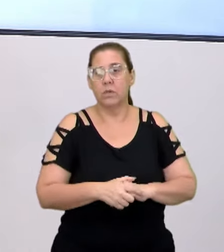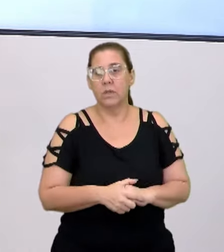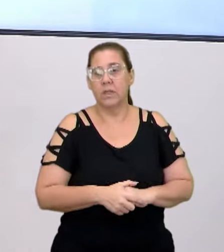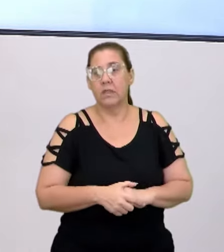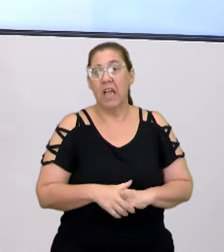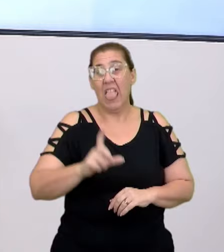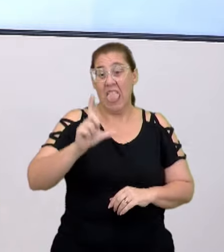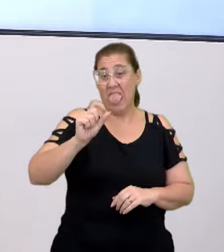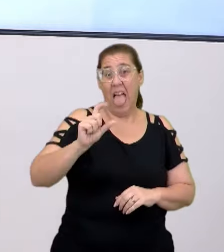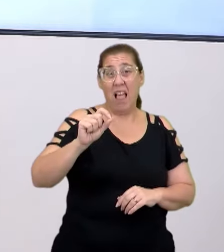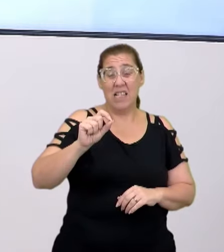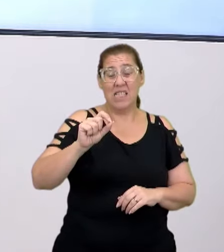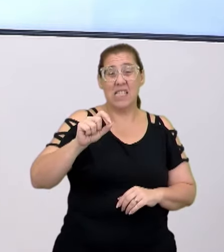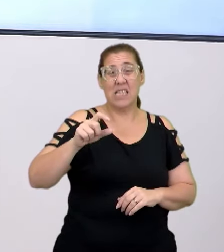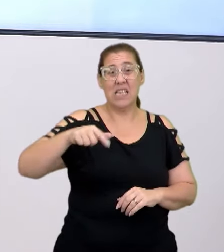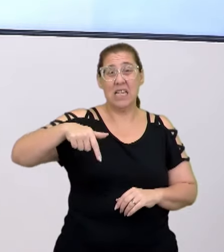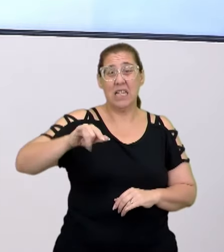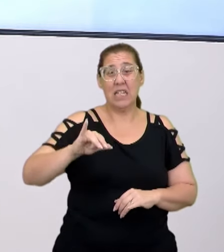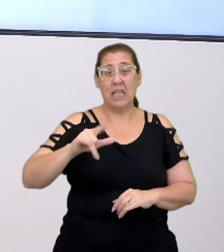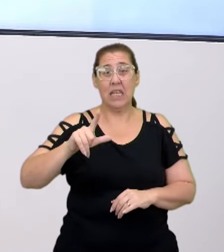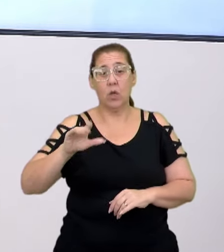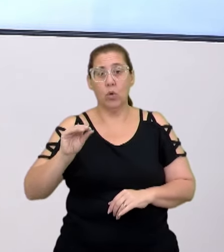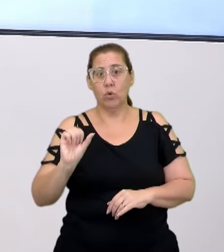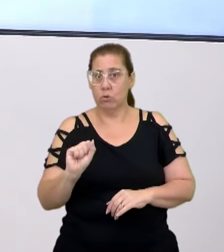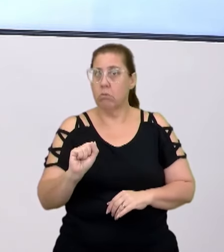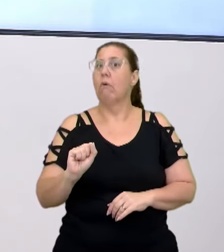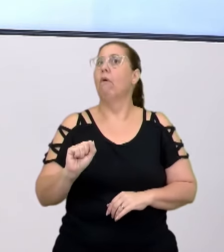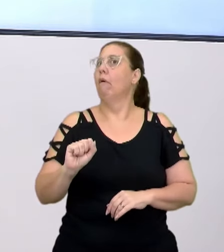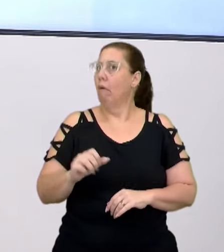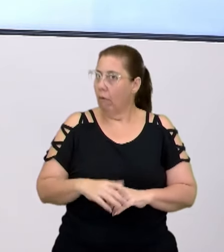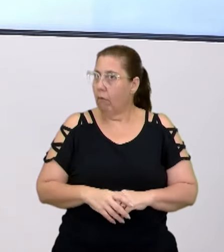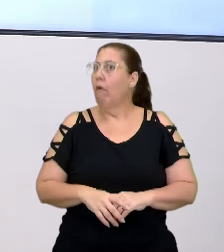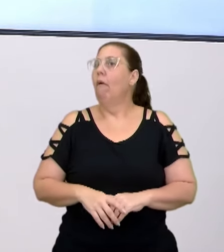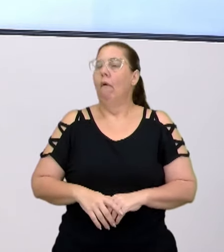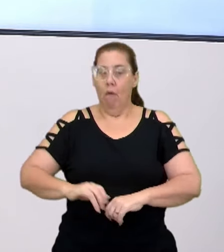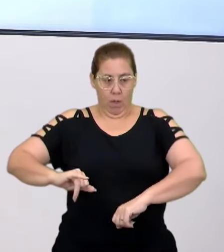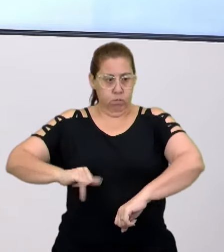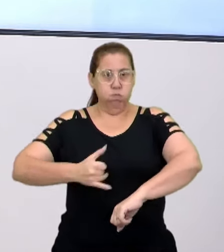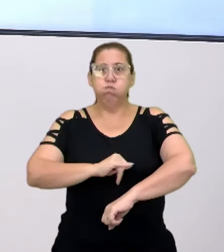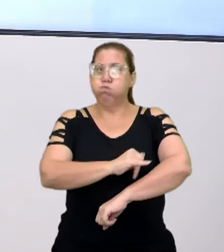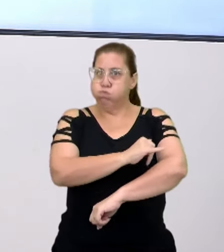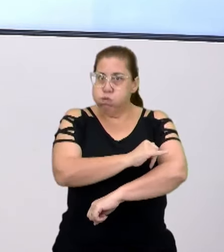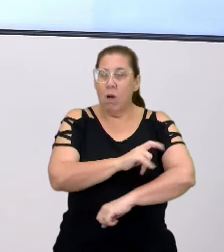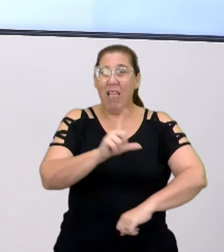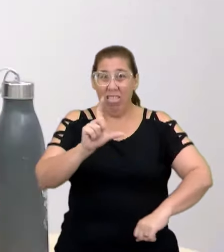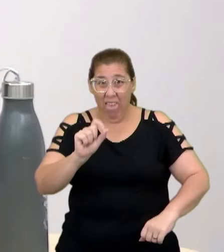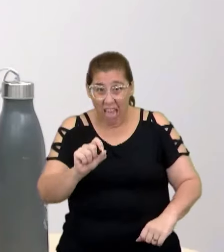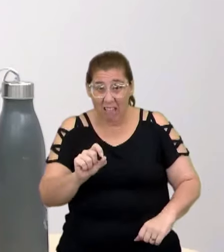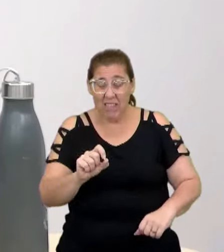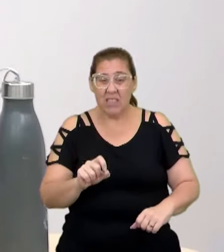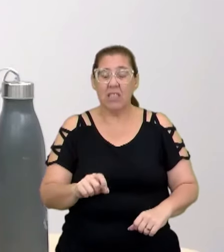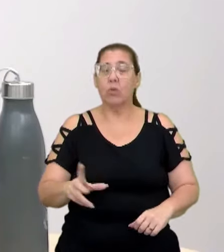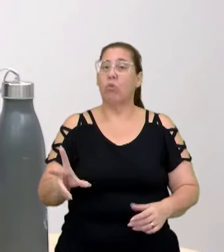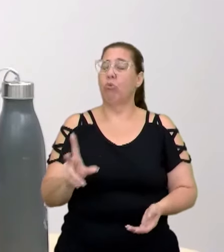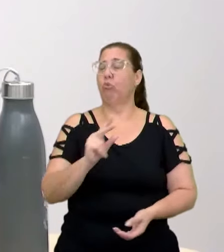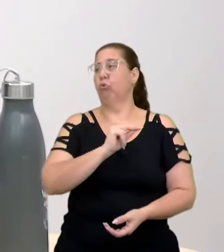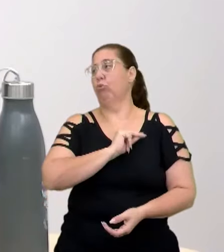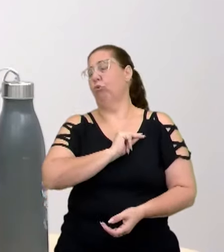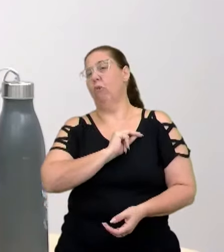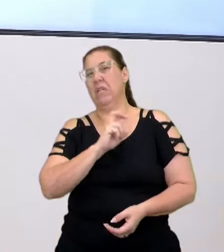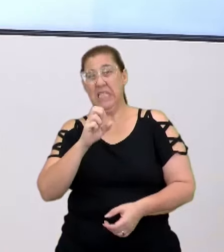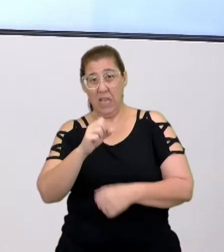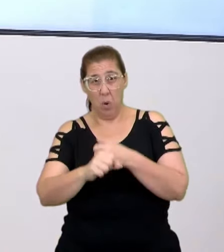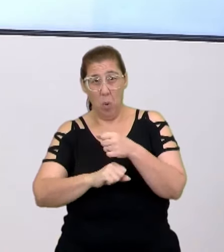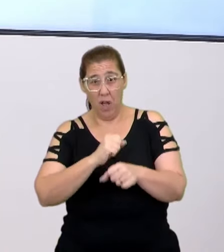aumentou aí 10 quilos, né? Não é pouca coisa, é bastante, né? Você aumentar 10 quilos aí no seu peso nos últimos